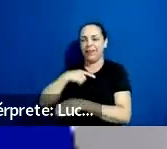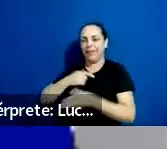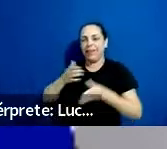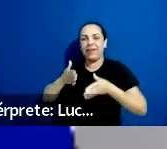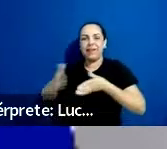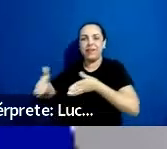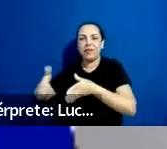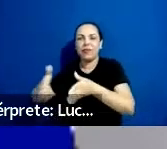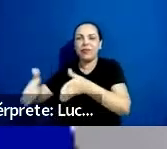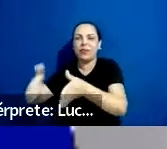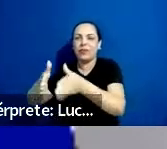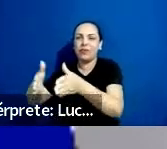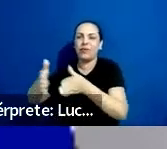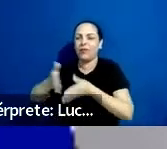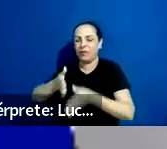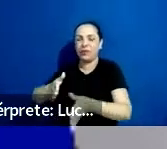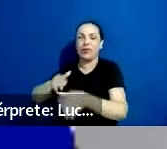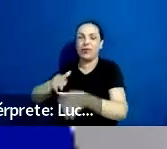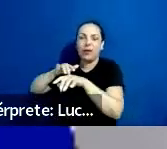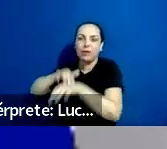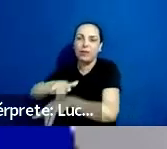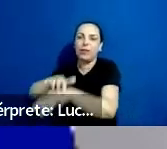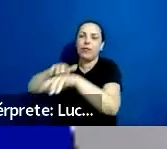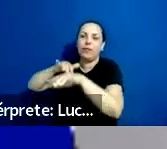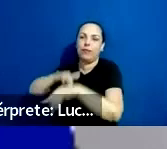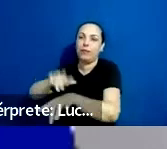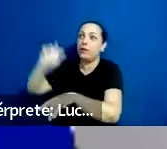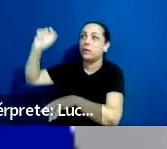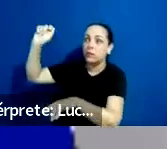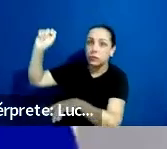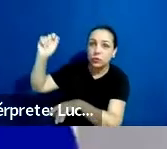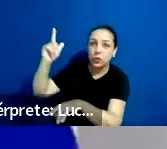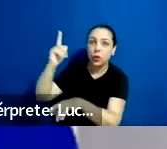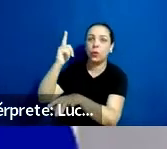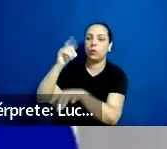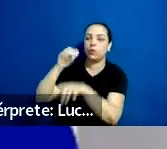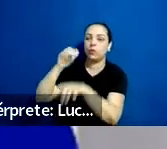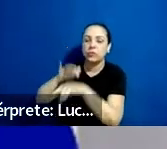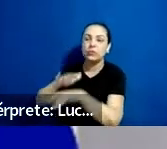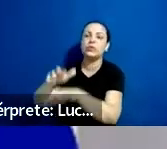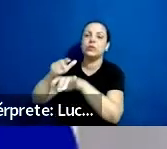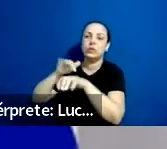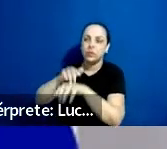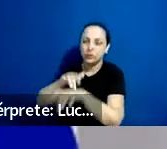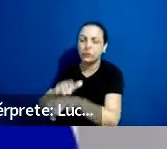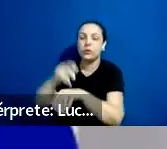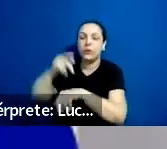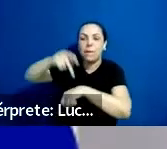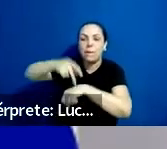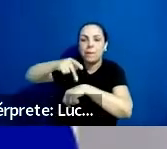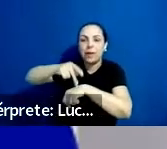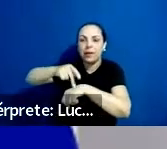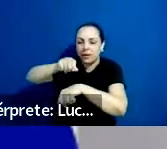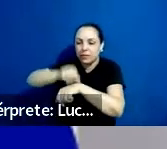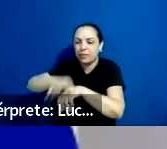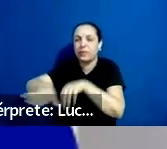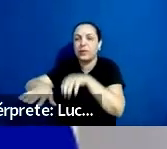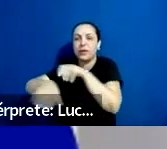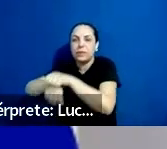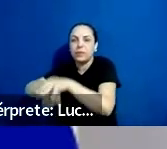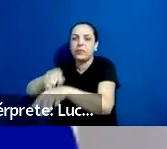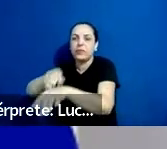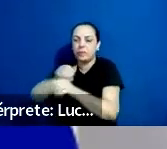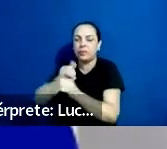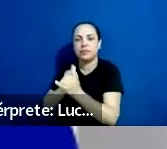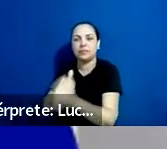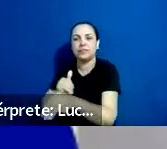oxigênio. A água está em movimento, mesmo que dentro de um poço artesiano. A água está em contato com a energia telúrico-magnética